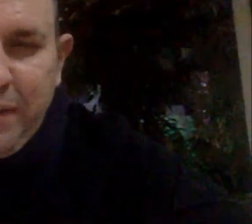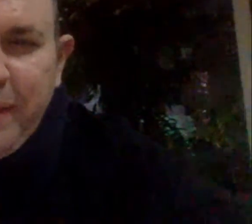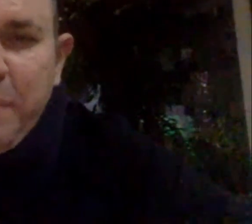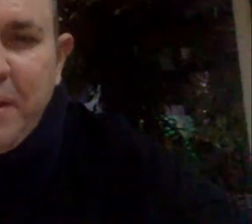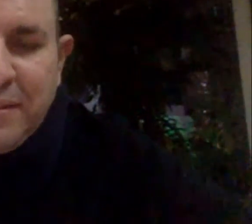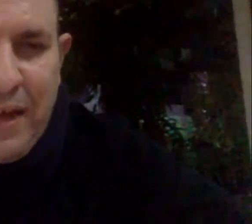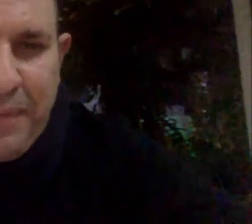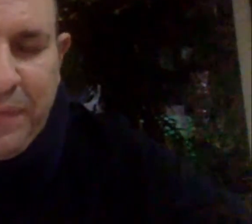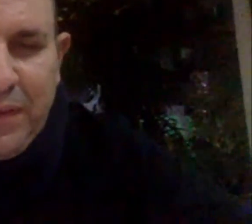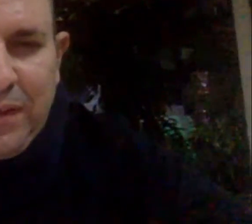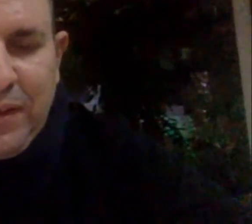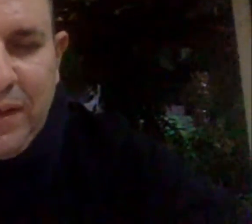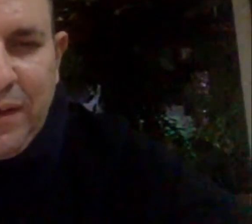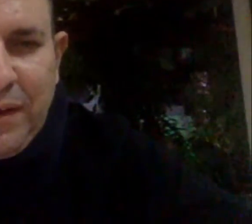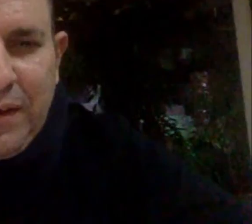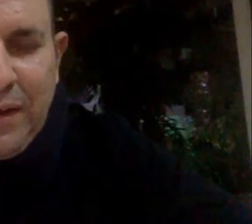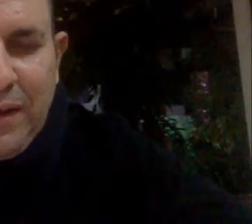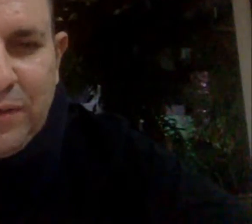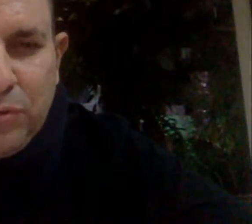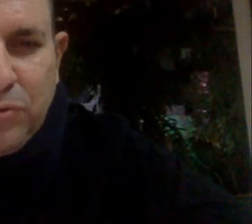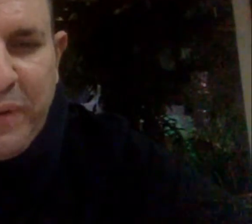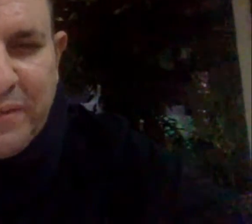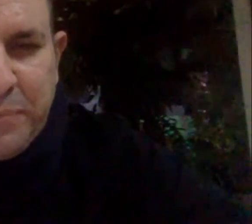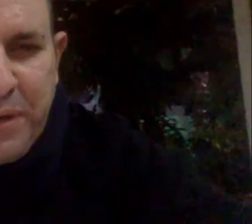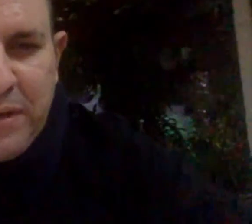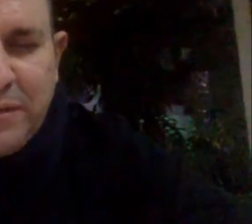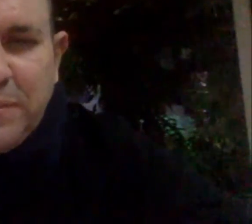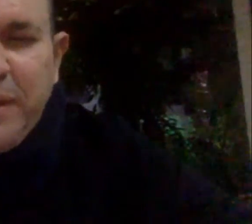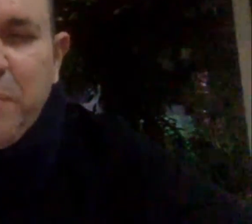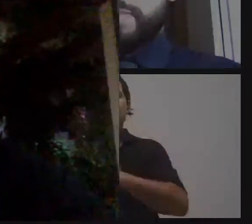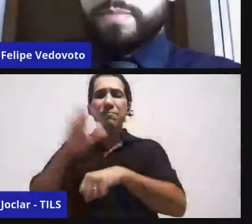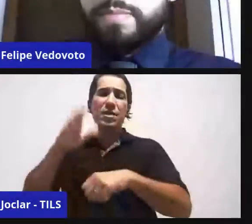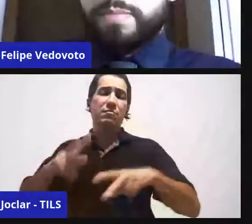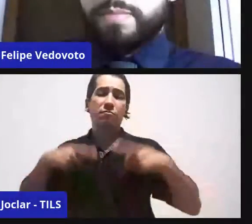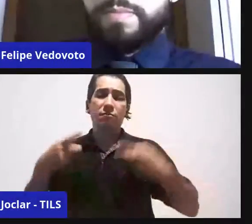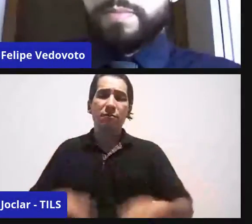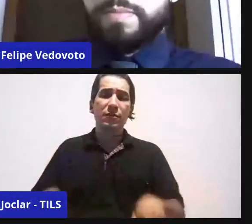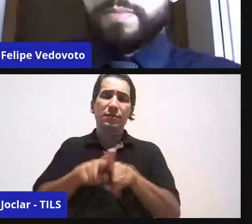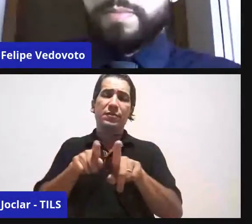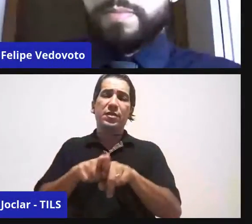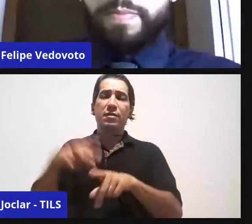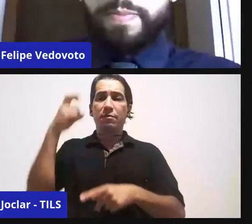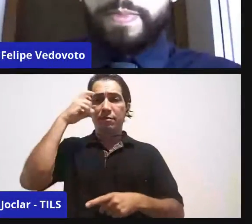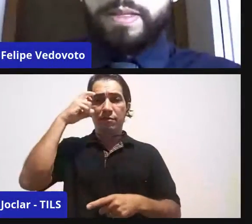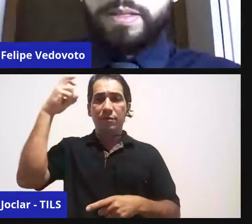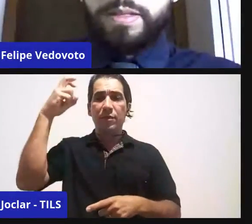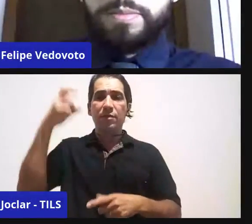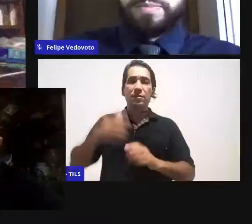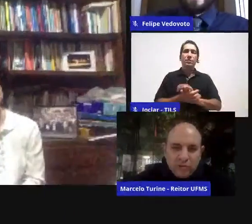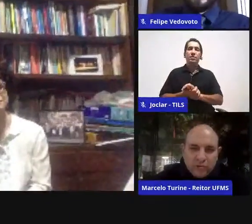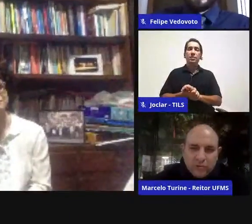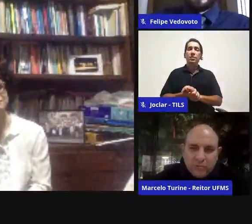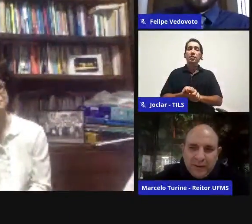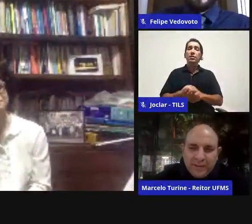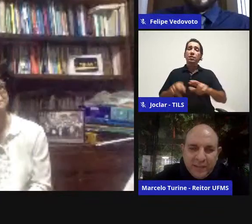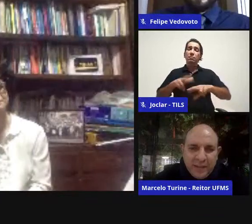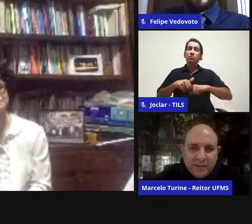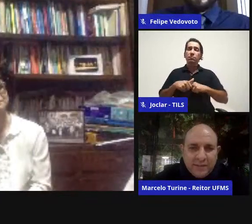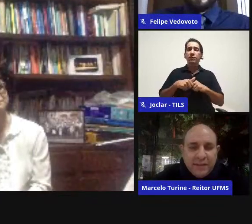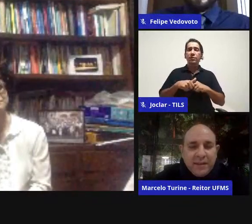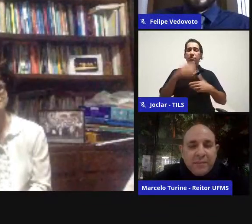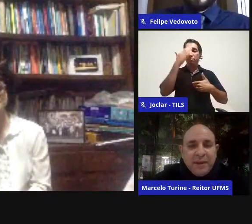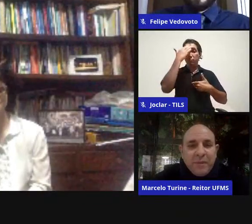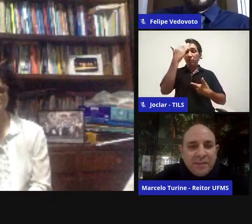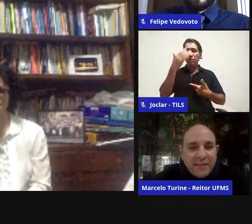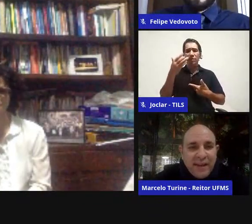Então, parabenizar a todos os participantes, agradecer os nossos